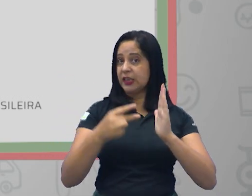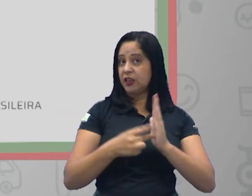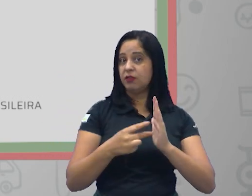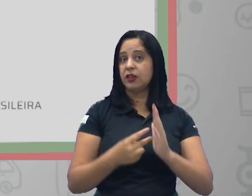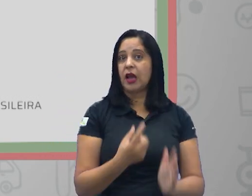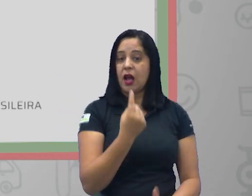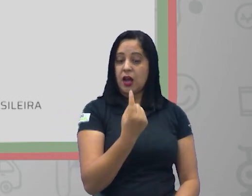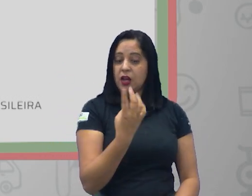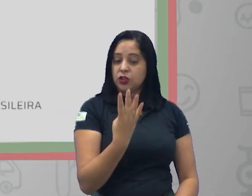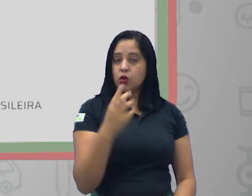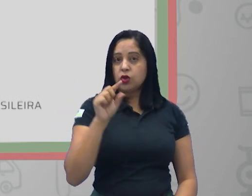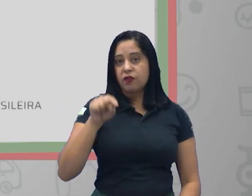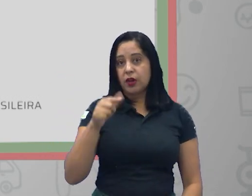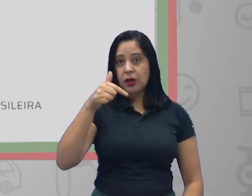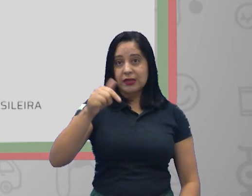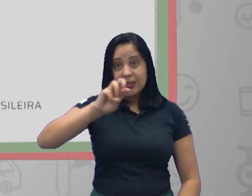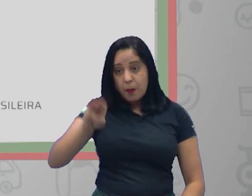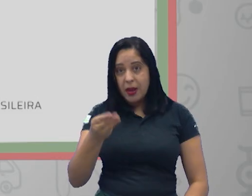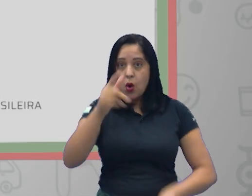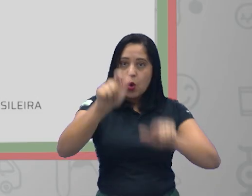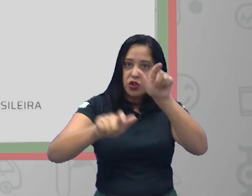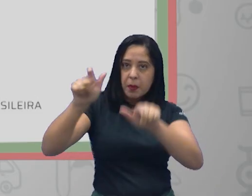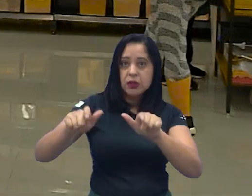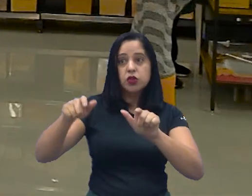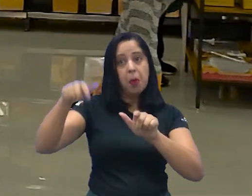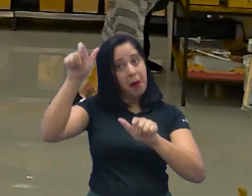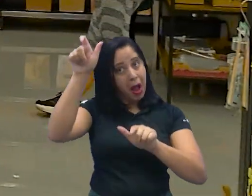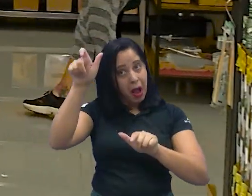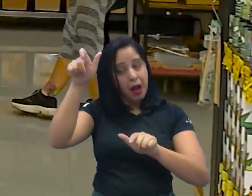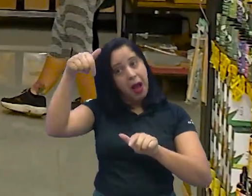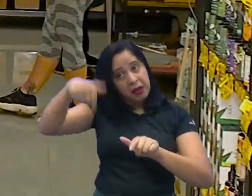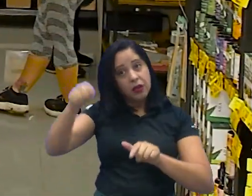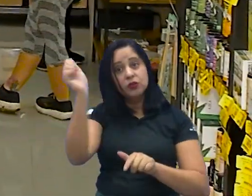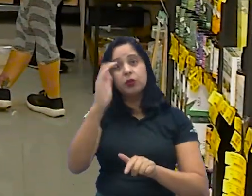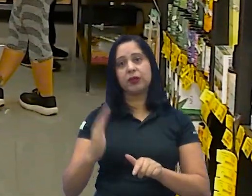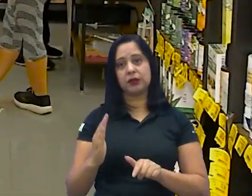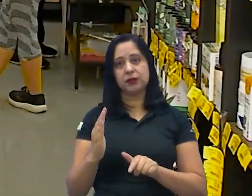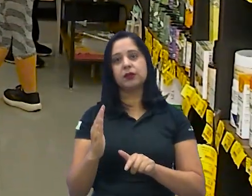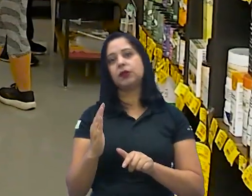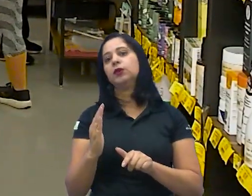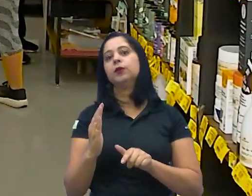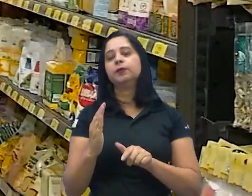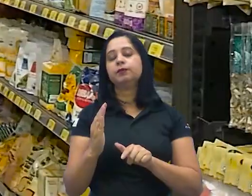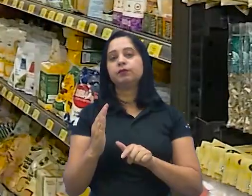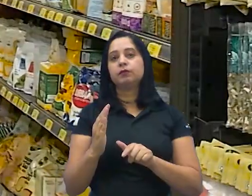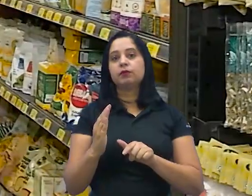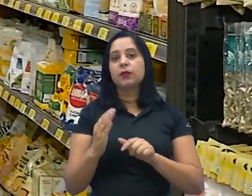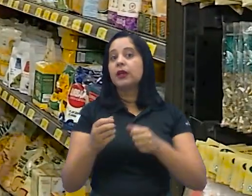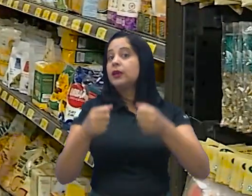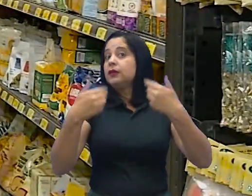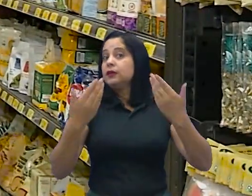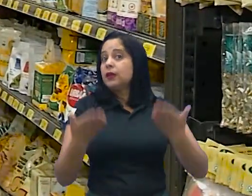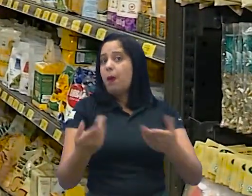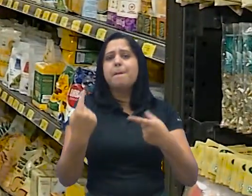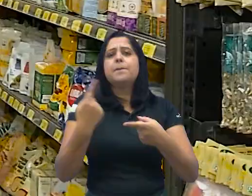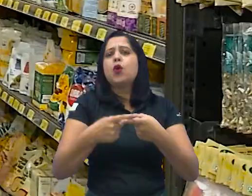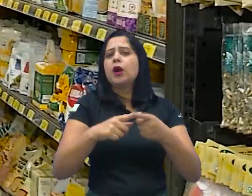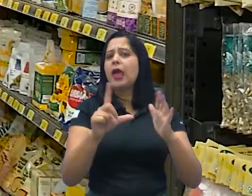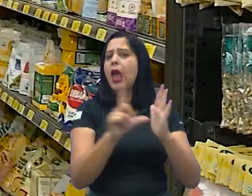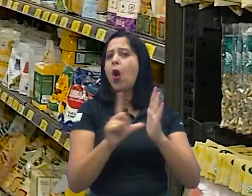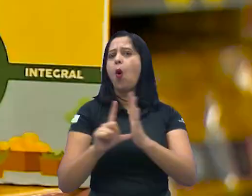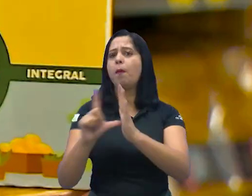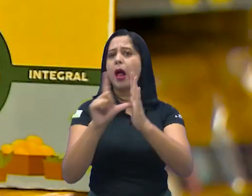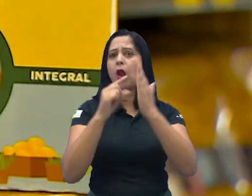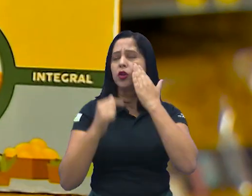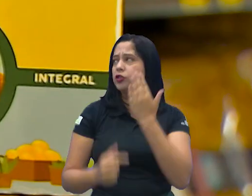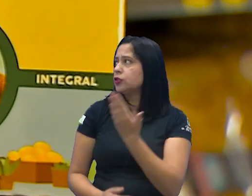aproximadamente 14,7 milhões de pessoas. Esses números ajudam a explicar por que uma loja com um mix